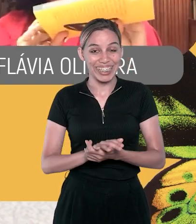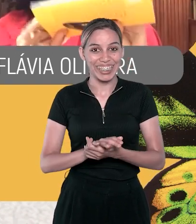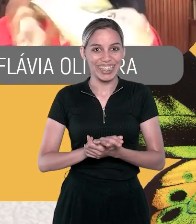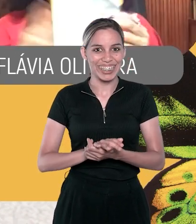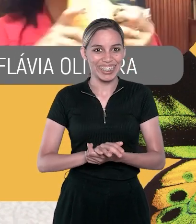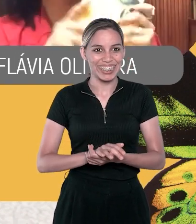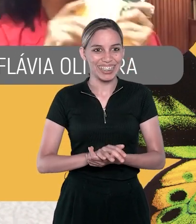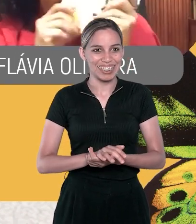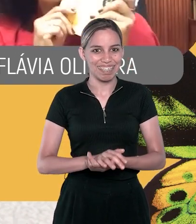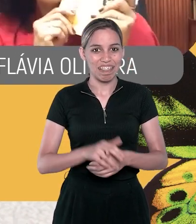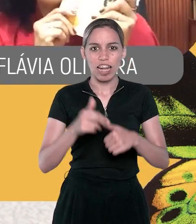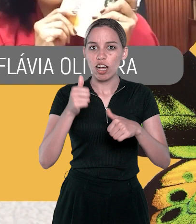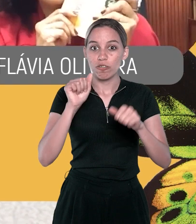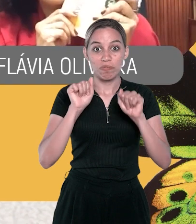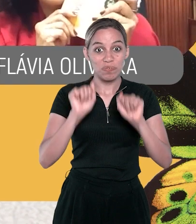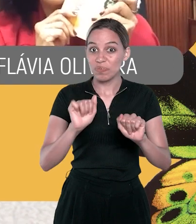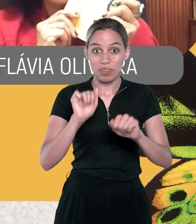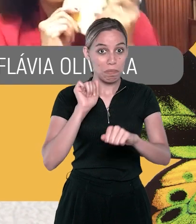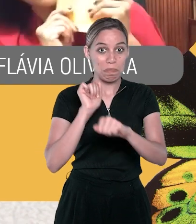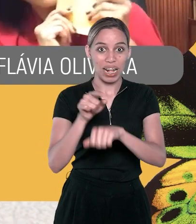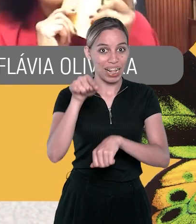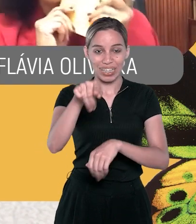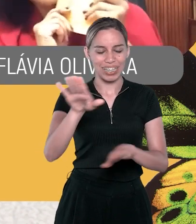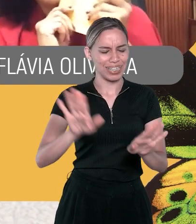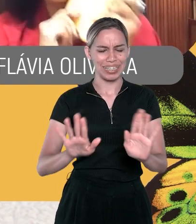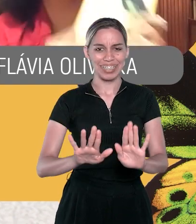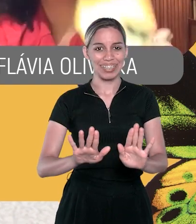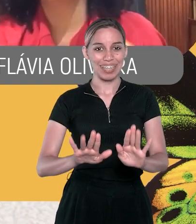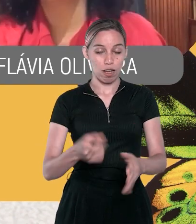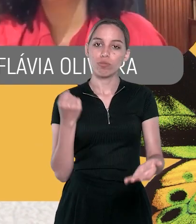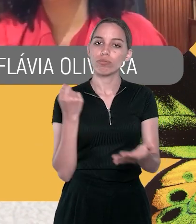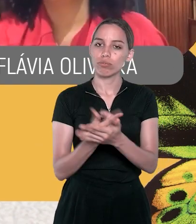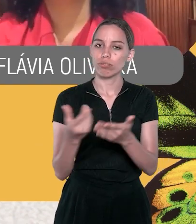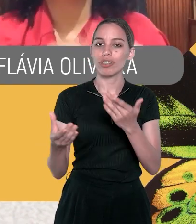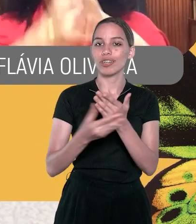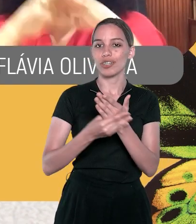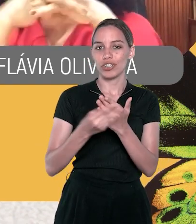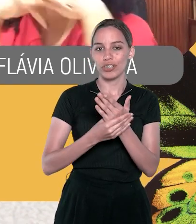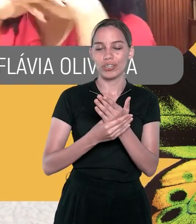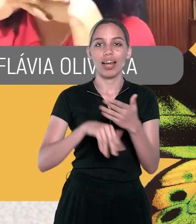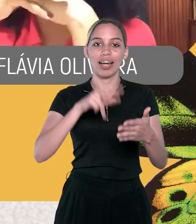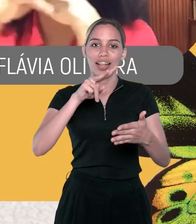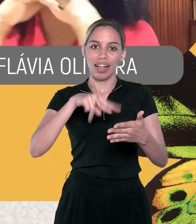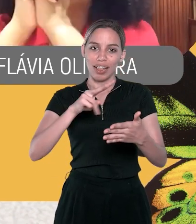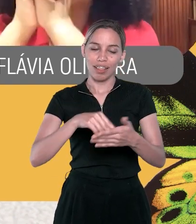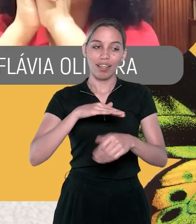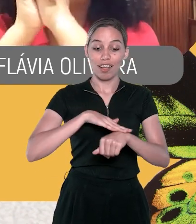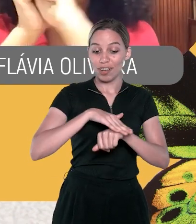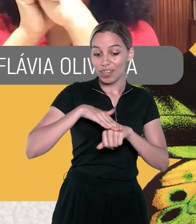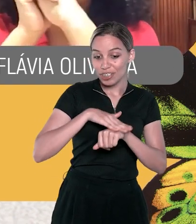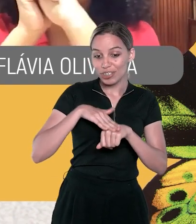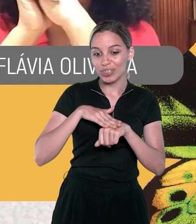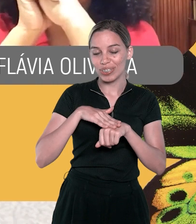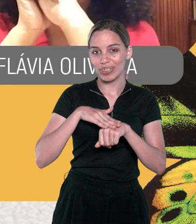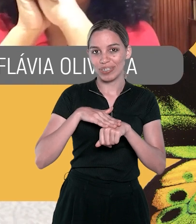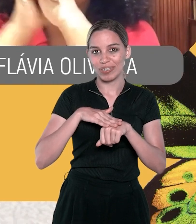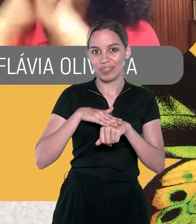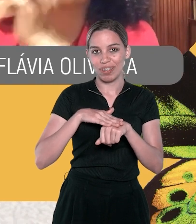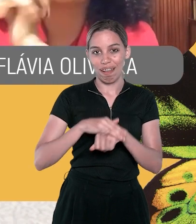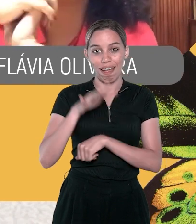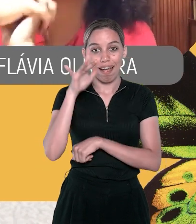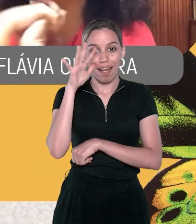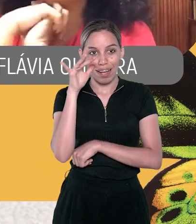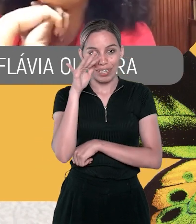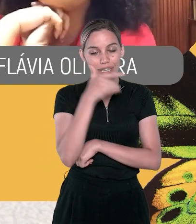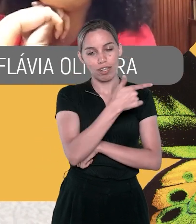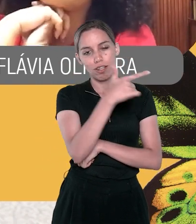Não fique aí parado olhando para a gente. Compre o livro, leia, converse, assista os